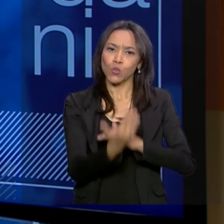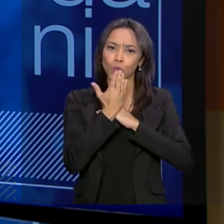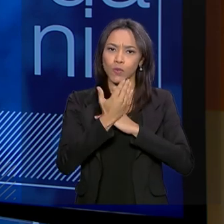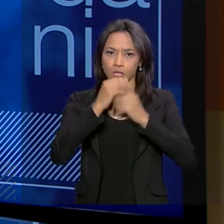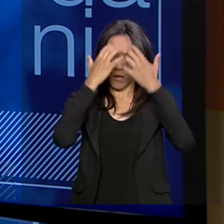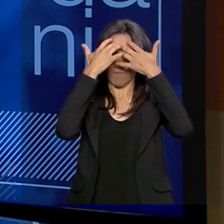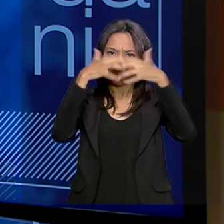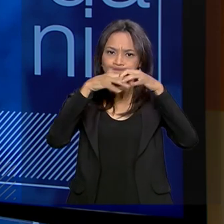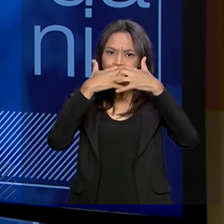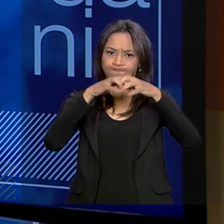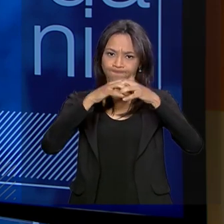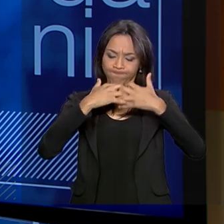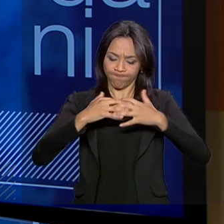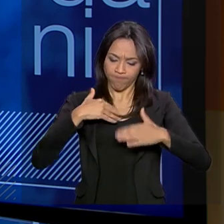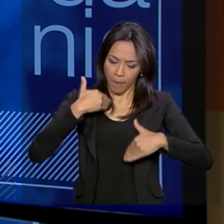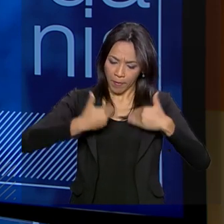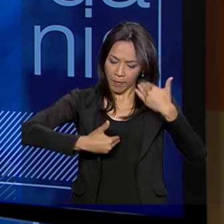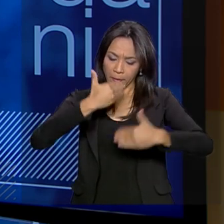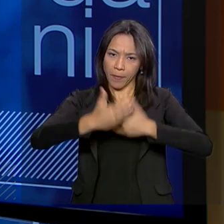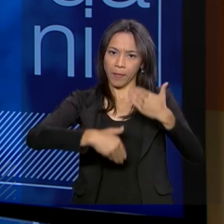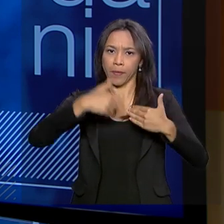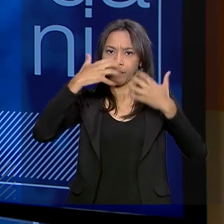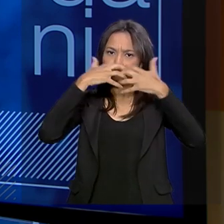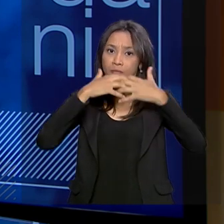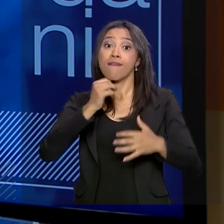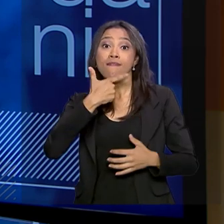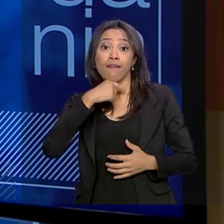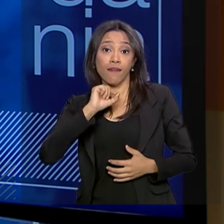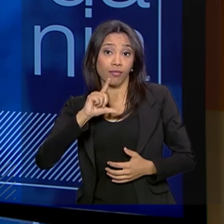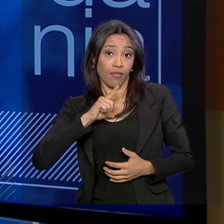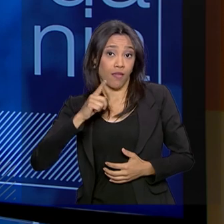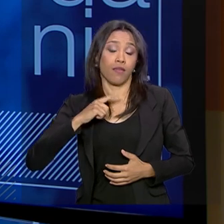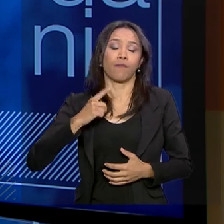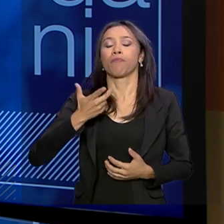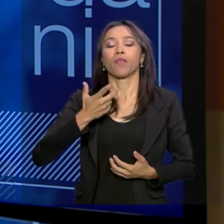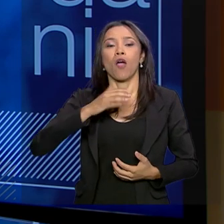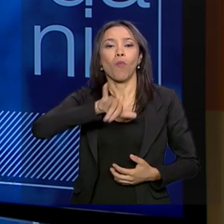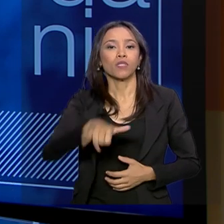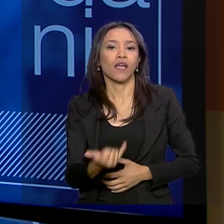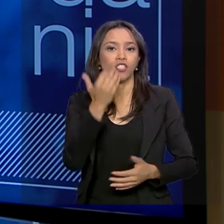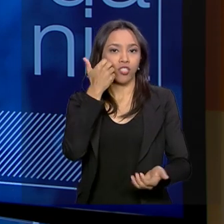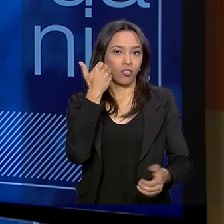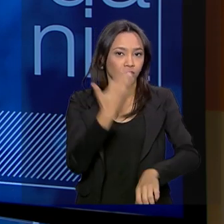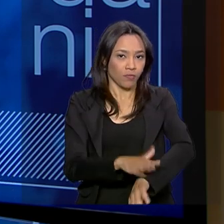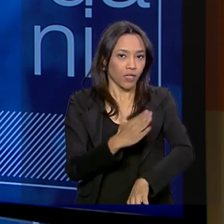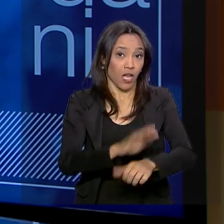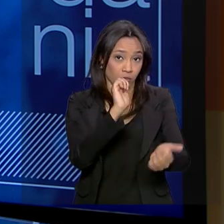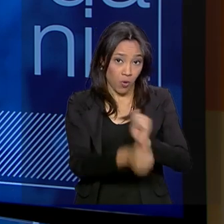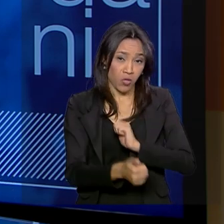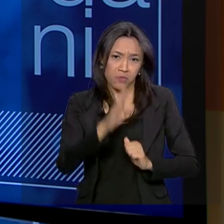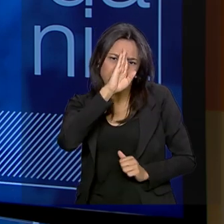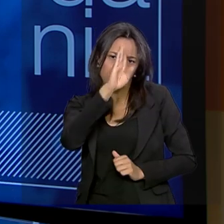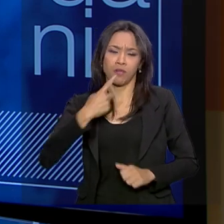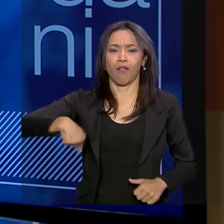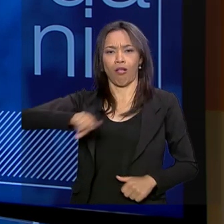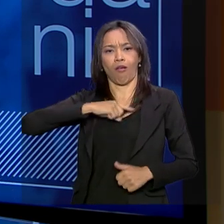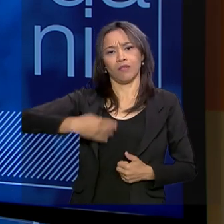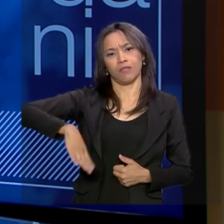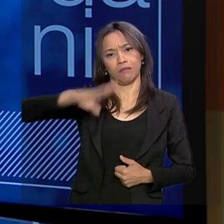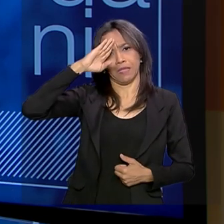cidadão. Aqueles que têm a oportunidade de praticar esporte, particularmente nós, militares, ele se assemelha muito